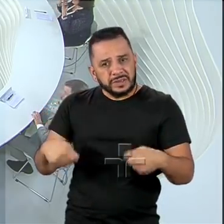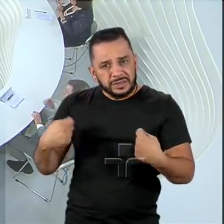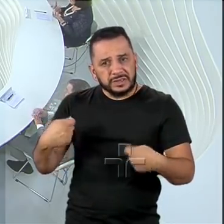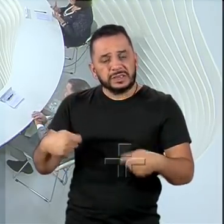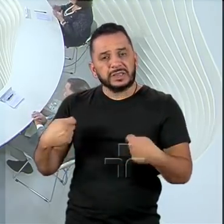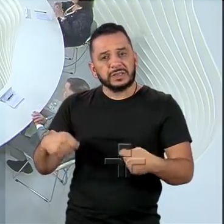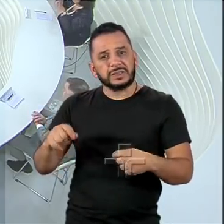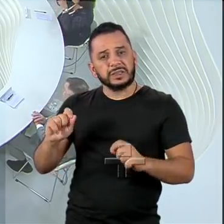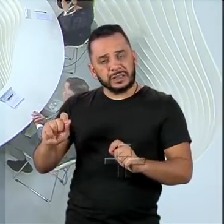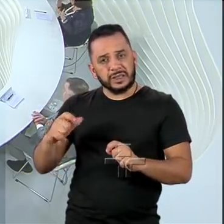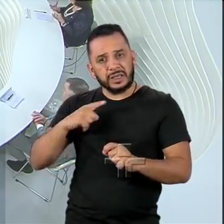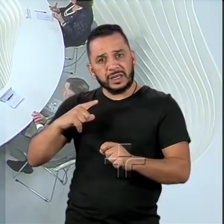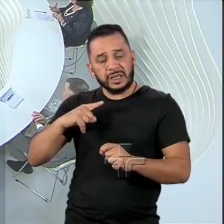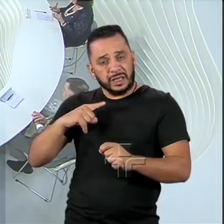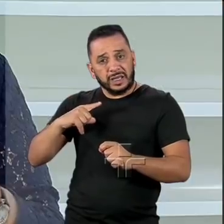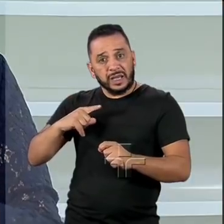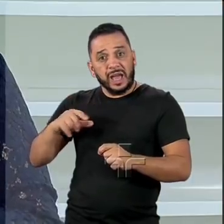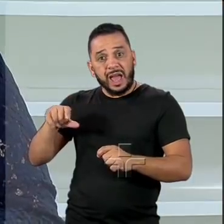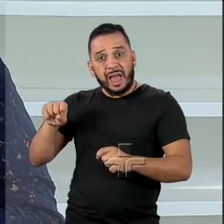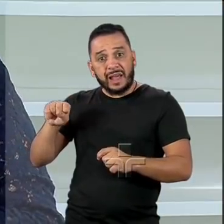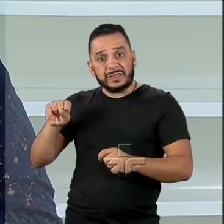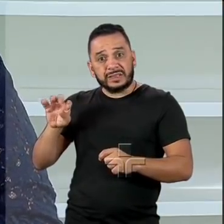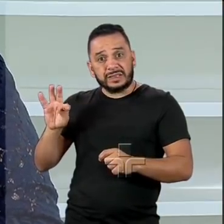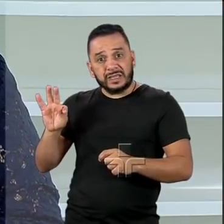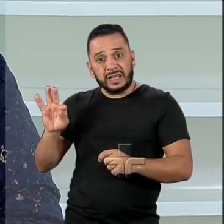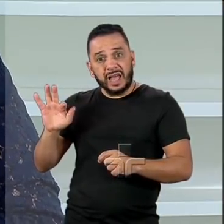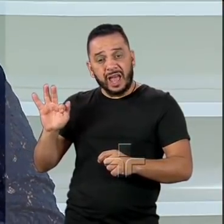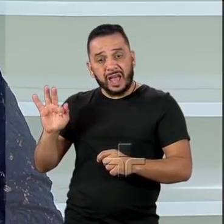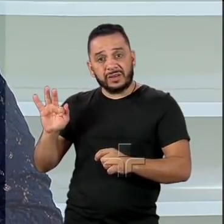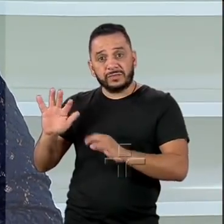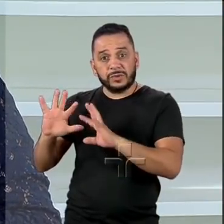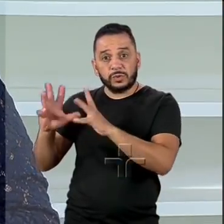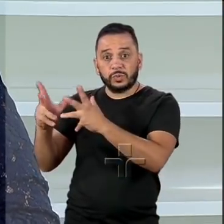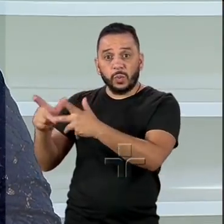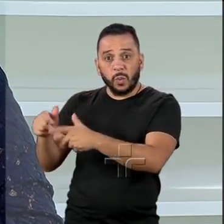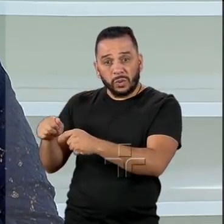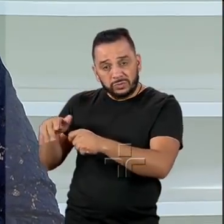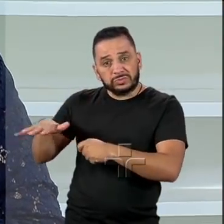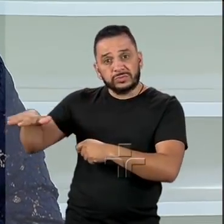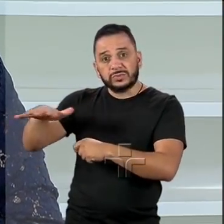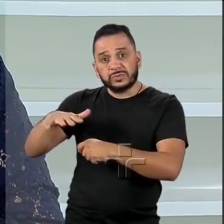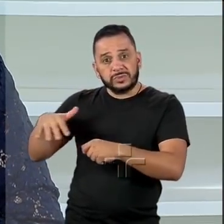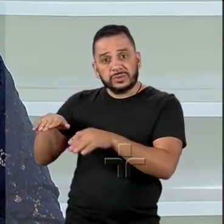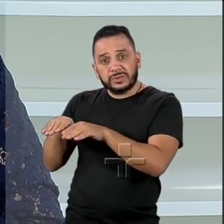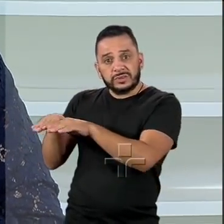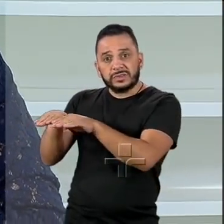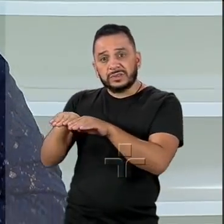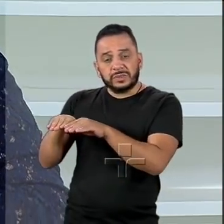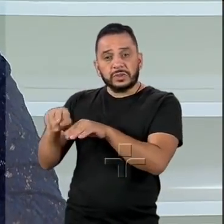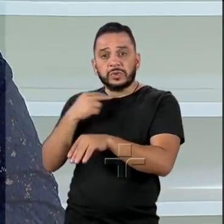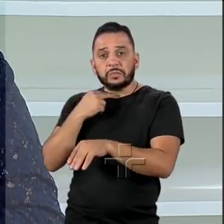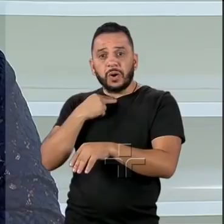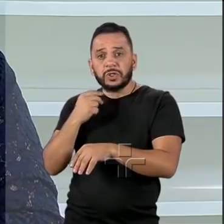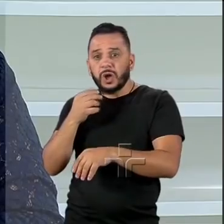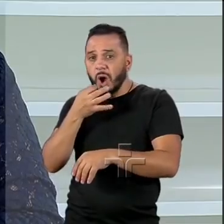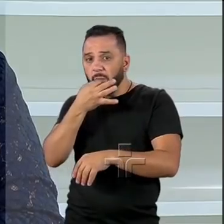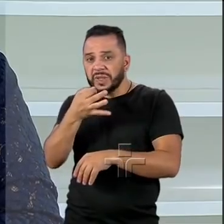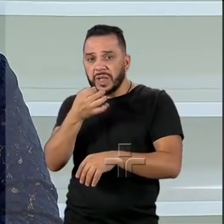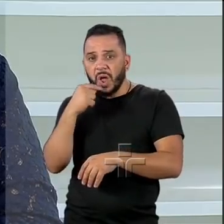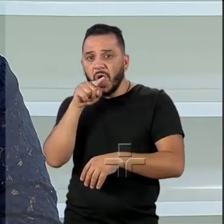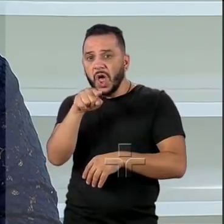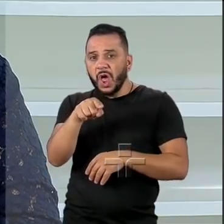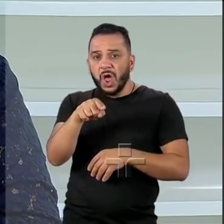o conteúdo, o todo. Não é possível que cada um diga o que queira. É preciso que